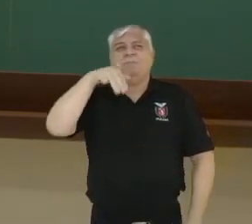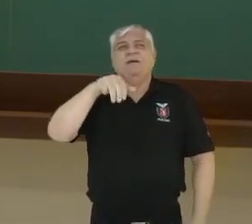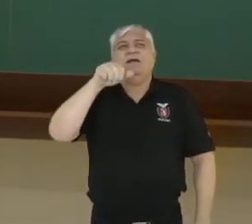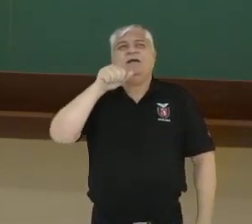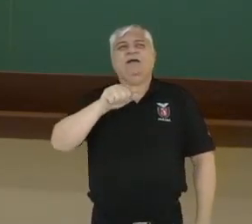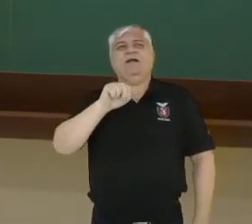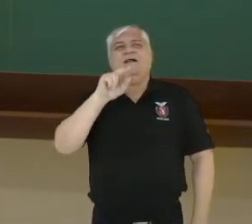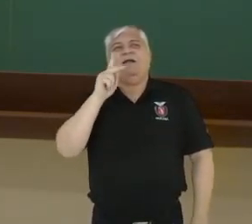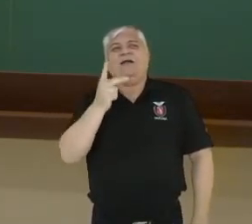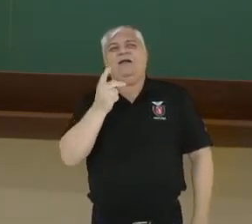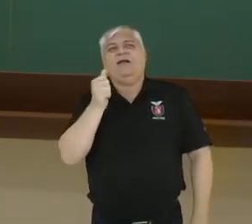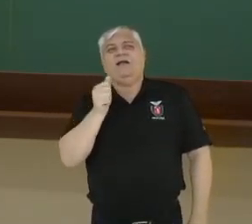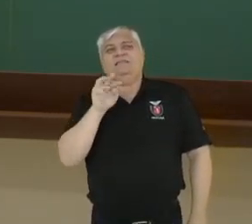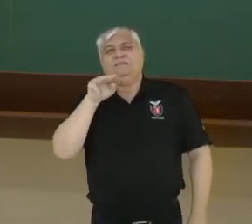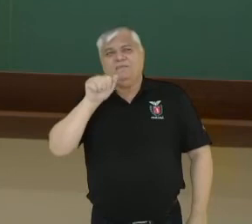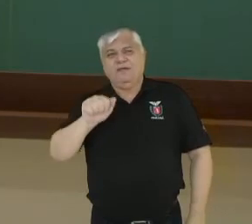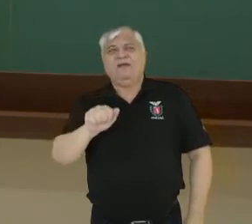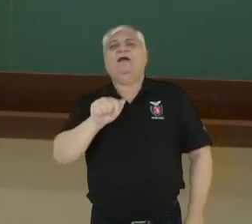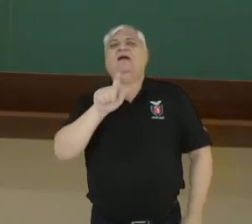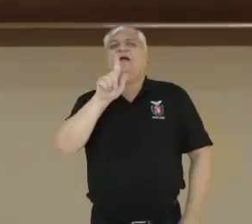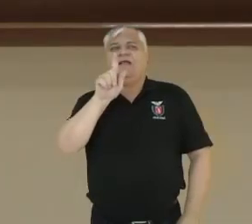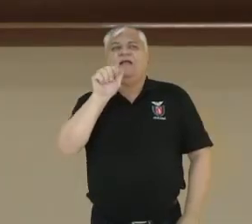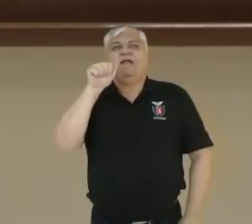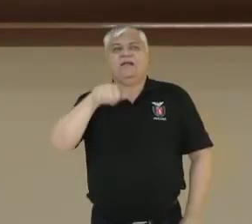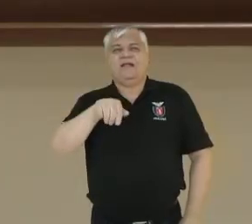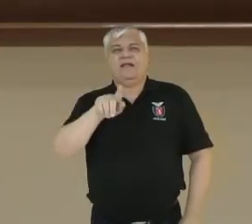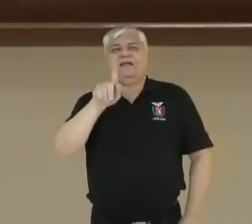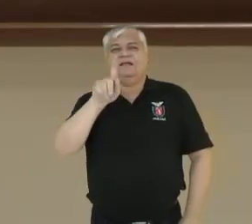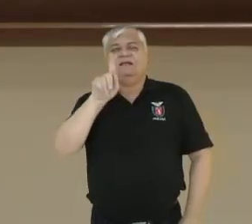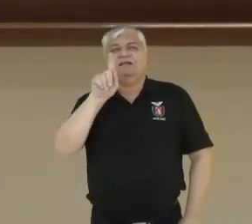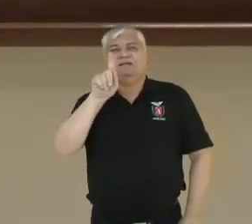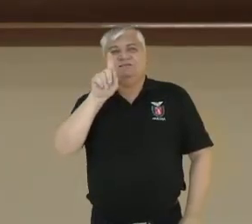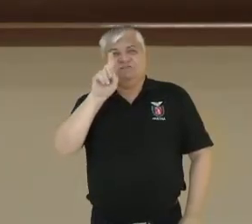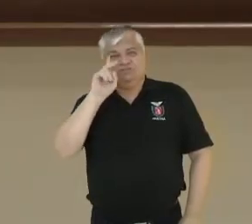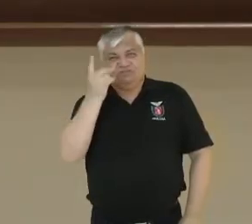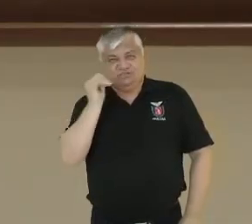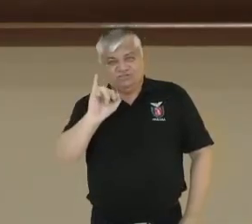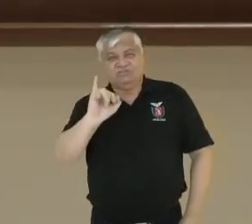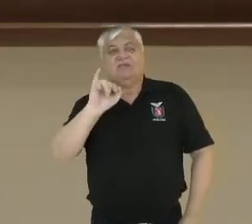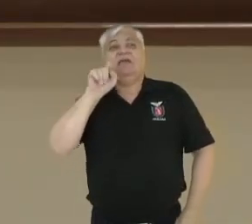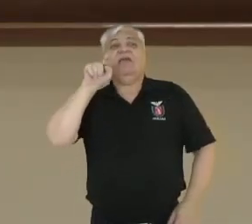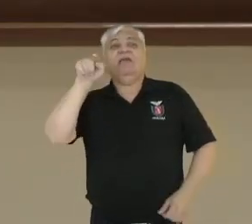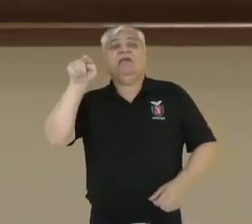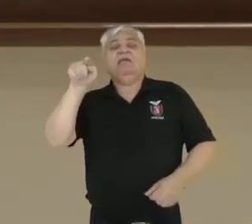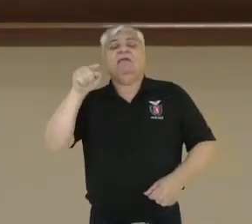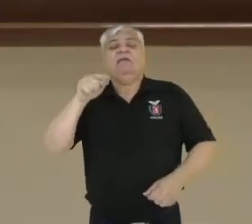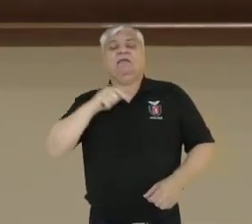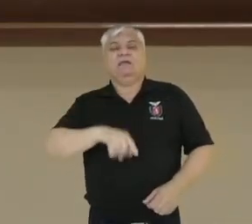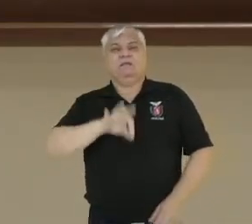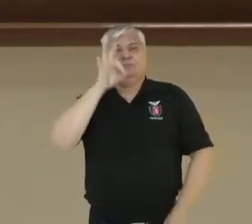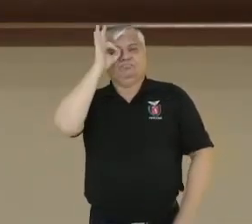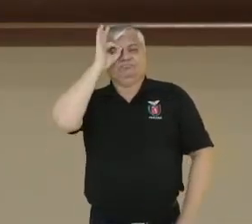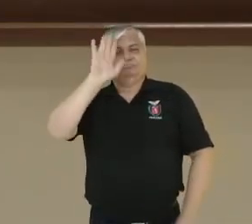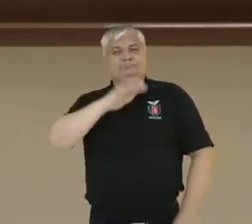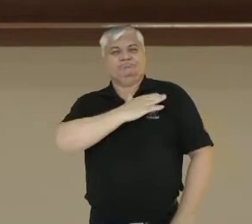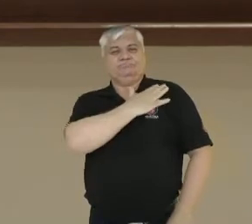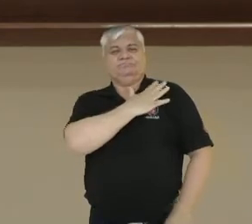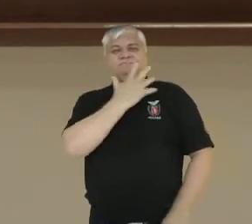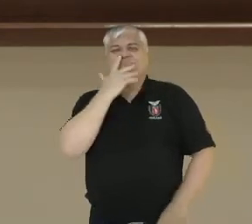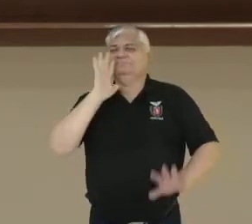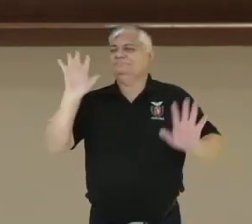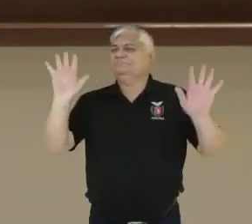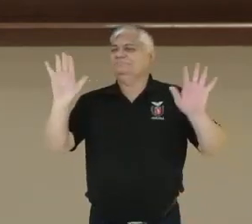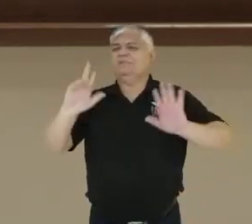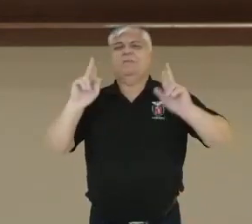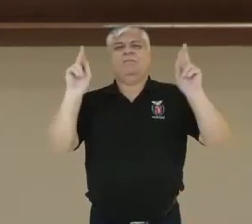maneira expressiva o debate da estipulação territorial pela não violência. Então,